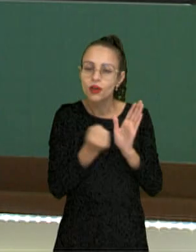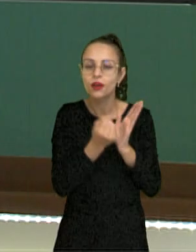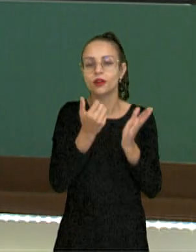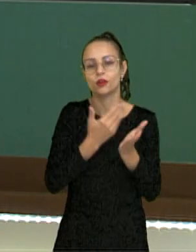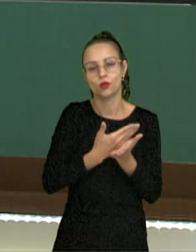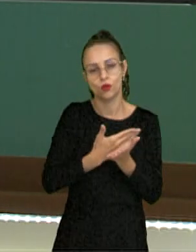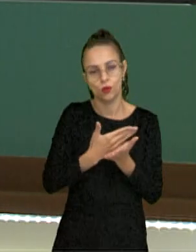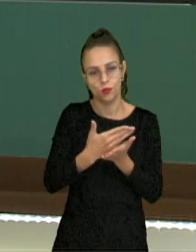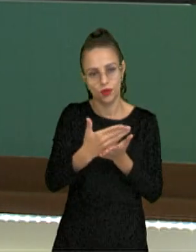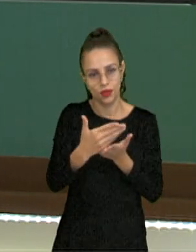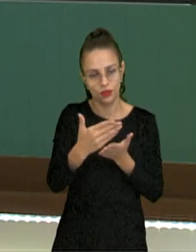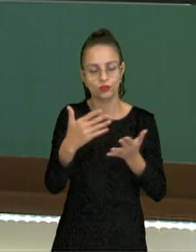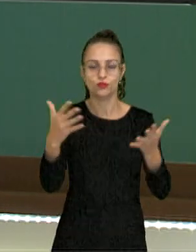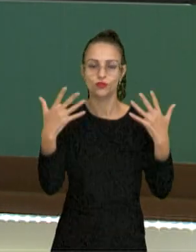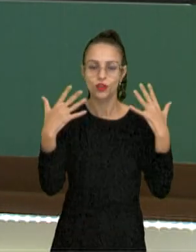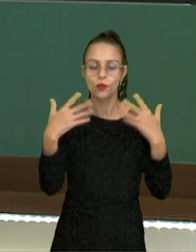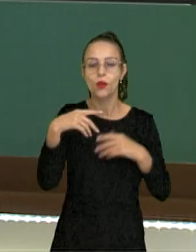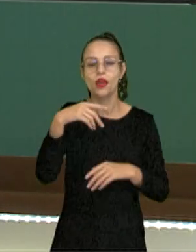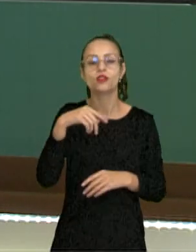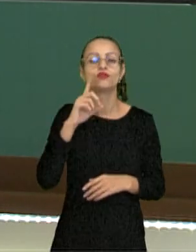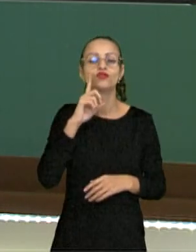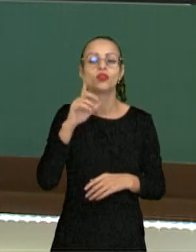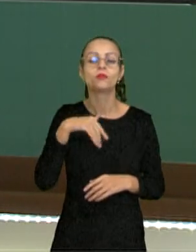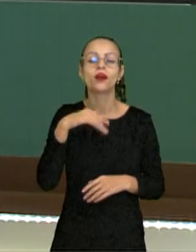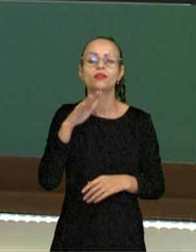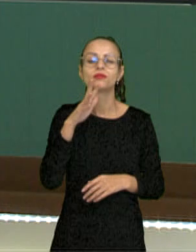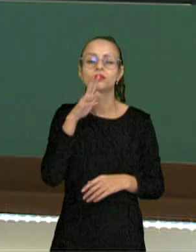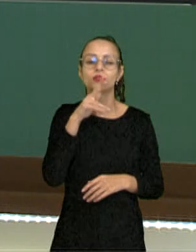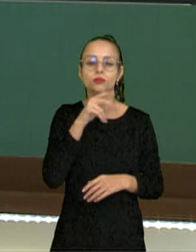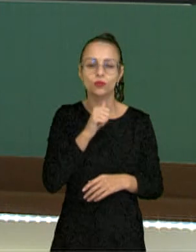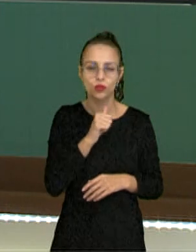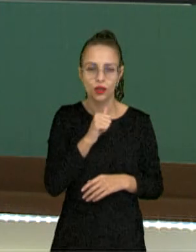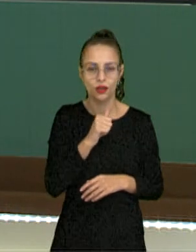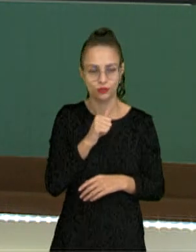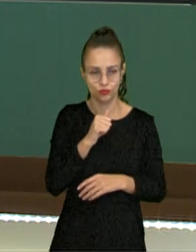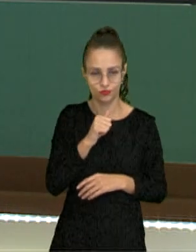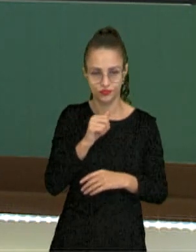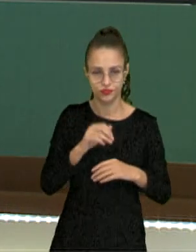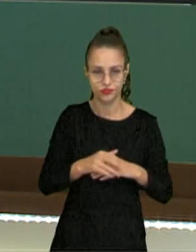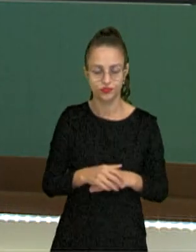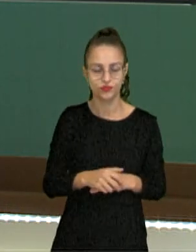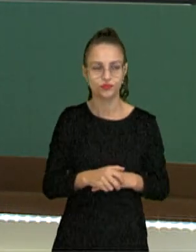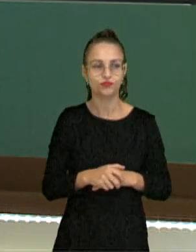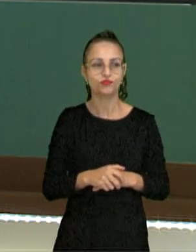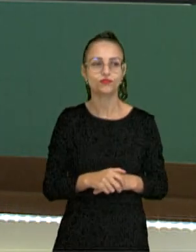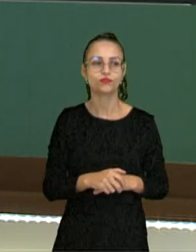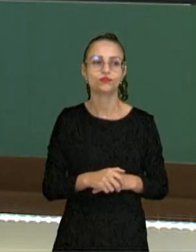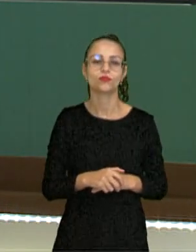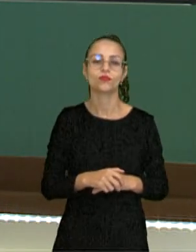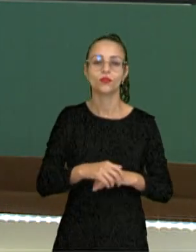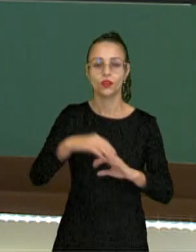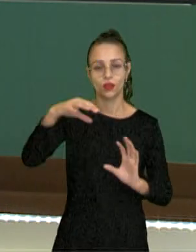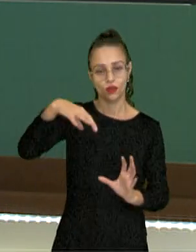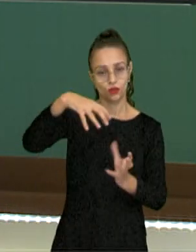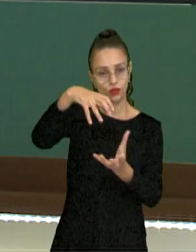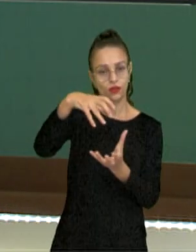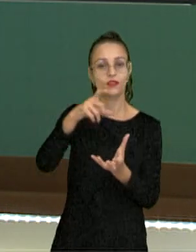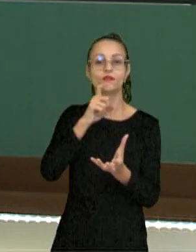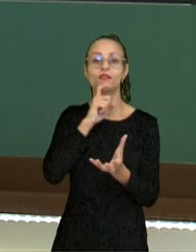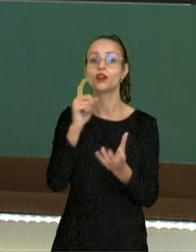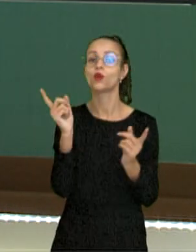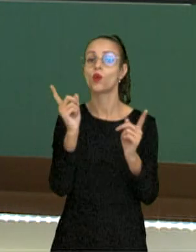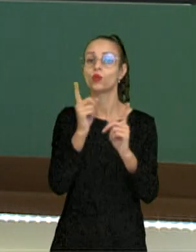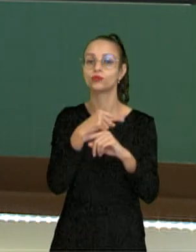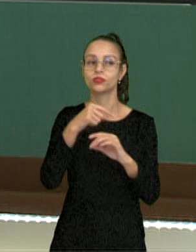é o solstício de verão, é o dia mais longo do ano e a noite mais curta. E aí o solstício de inverno é o contrário,